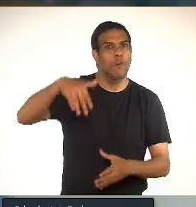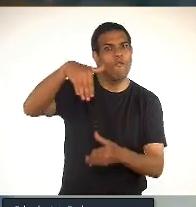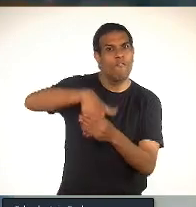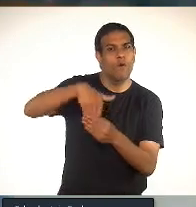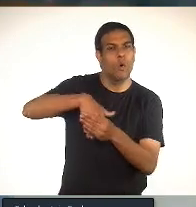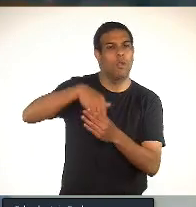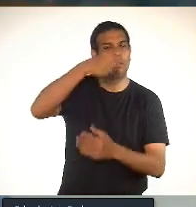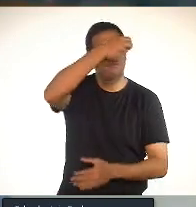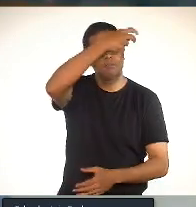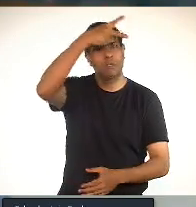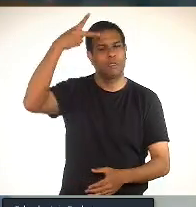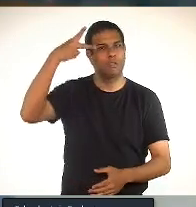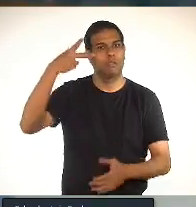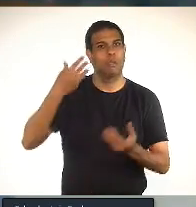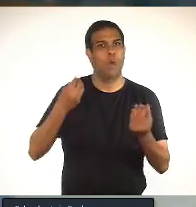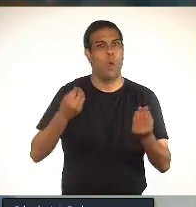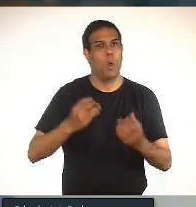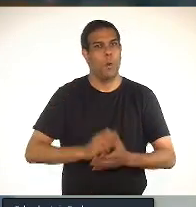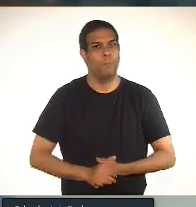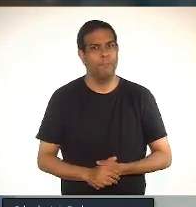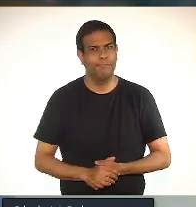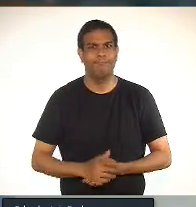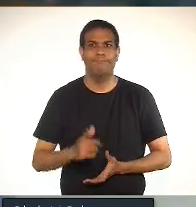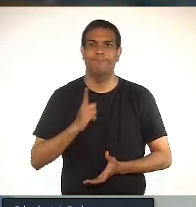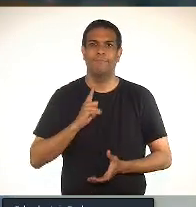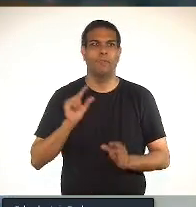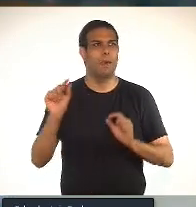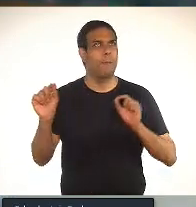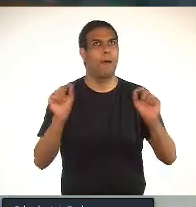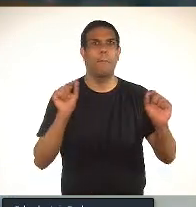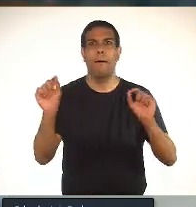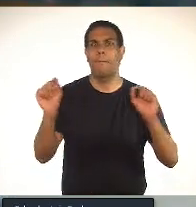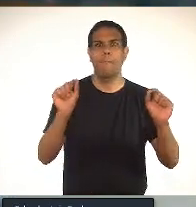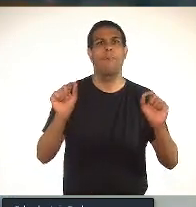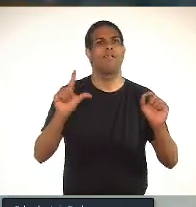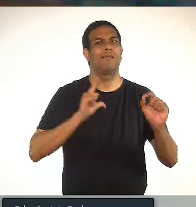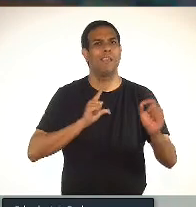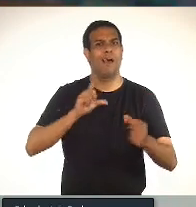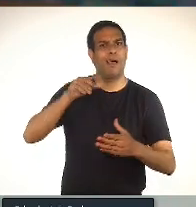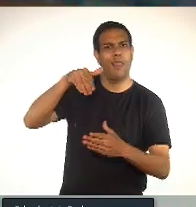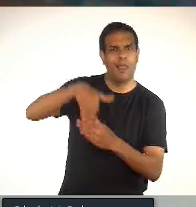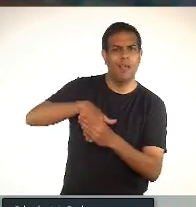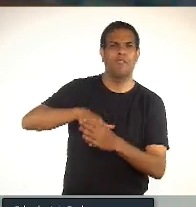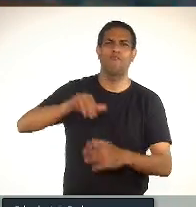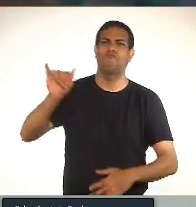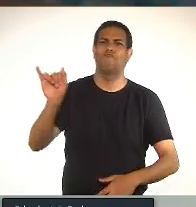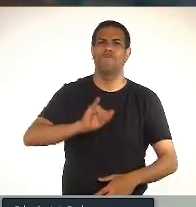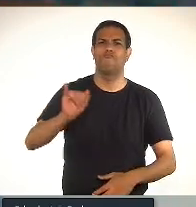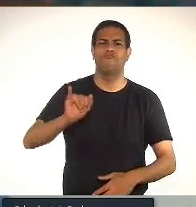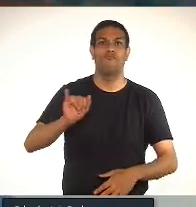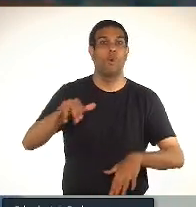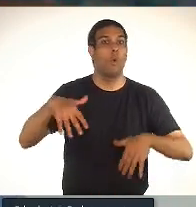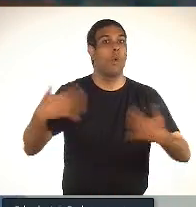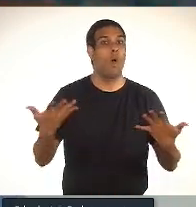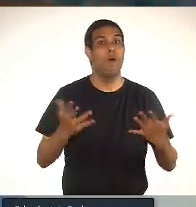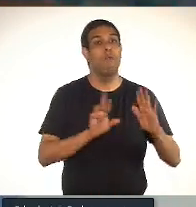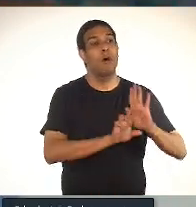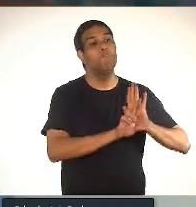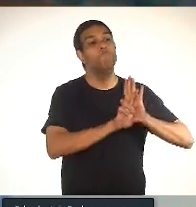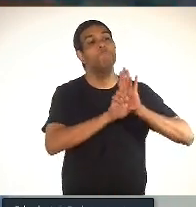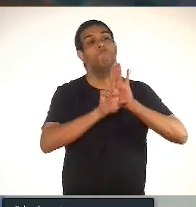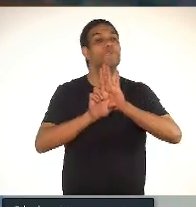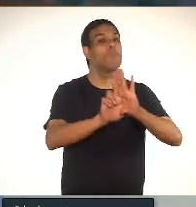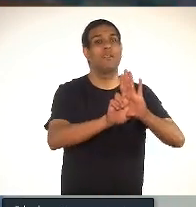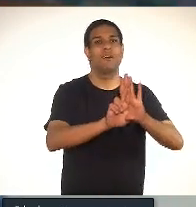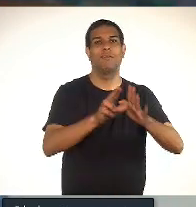E verifico que há muitas eleições importantes para se decidirem no nosso país,